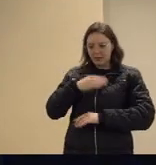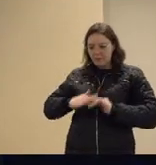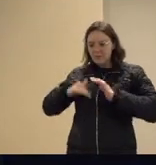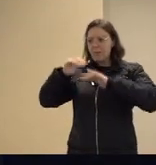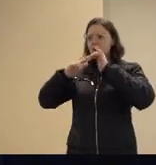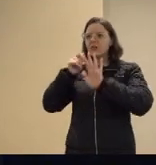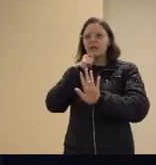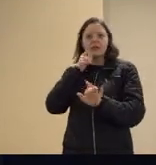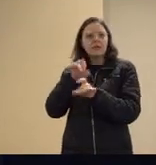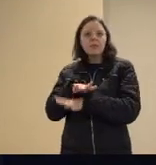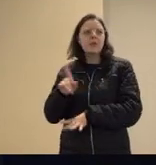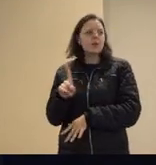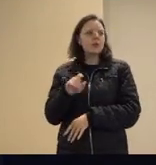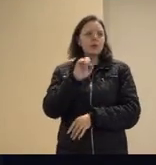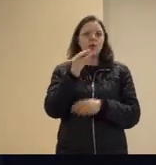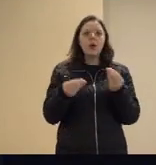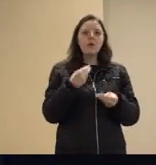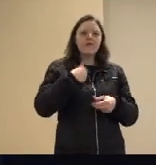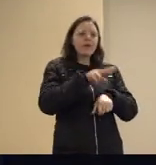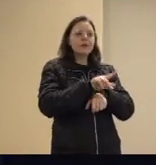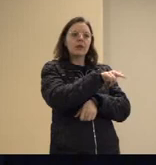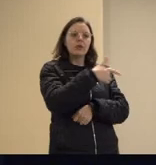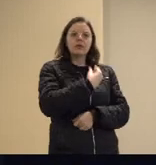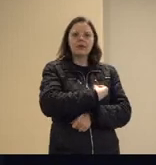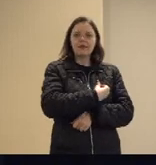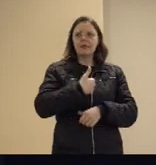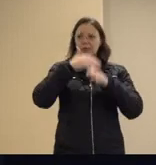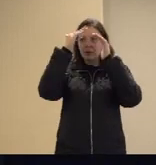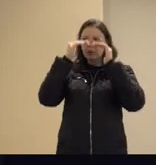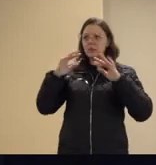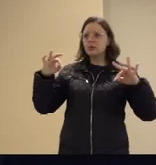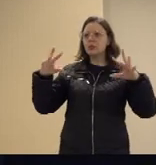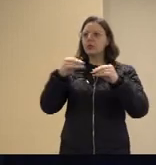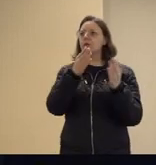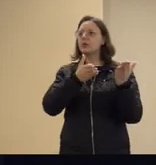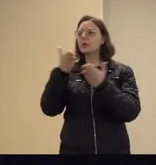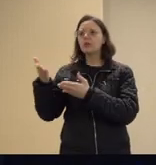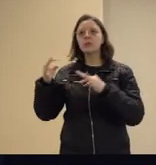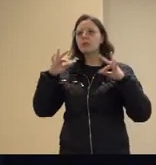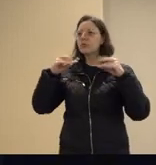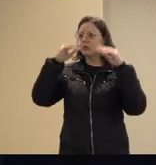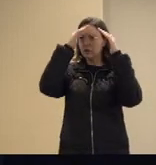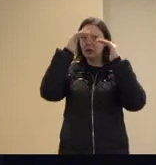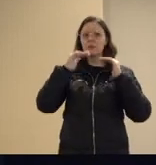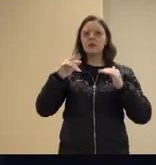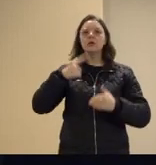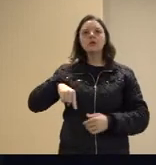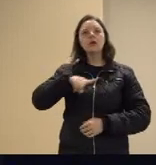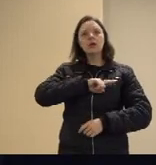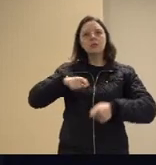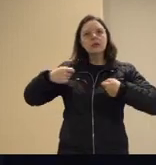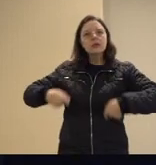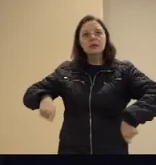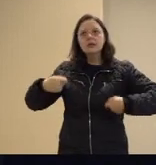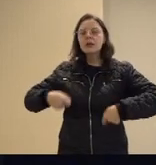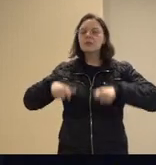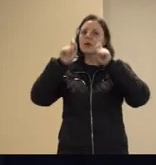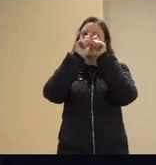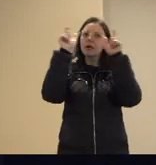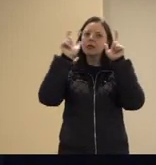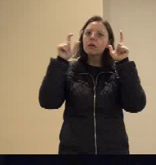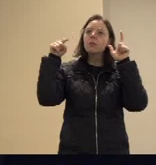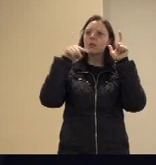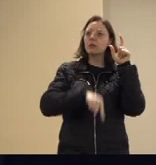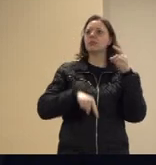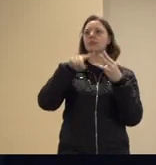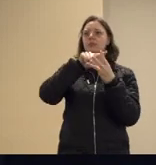Então, ressalvado e com todo respeito ao entendimento de todos aqui, nós precisamos nos antenar para